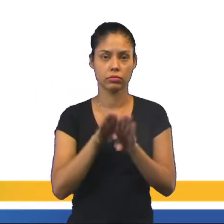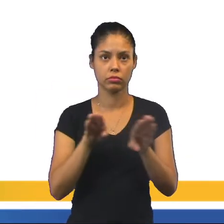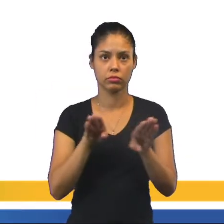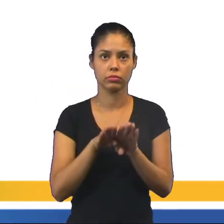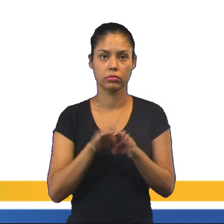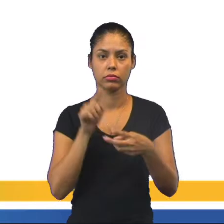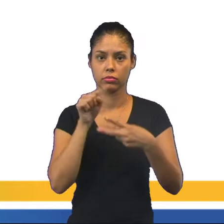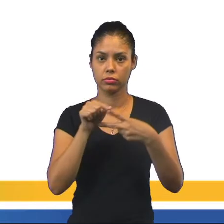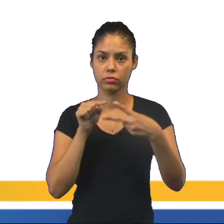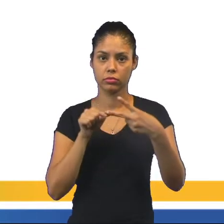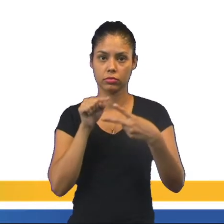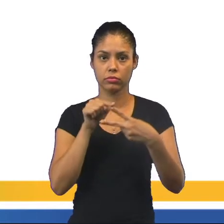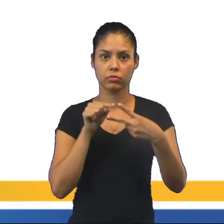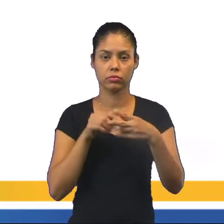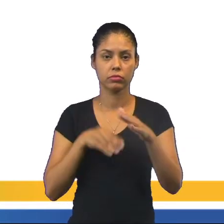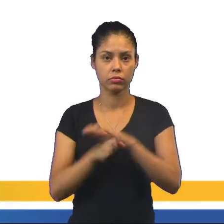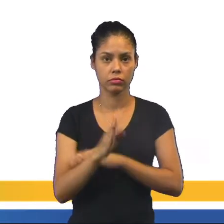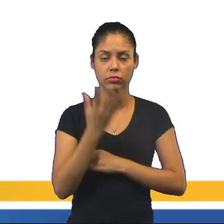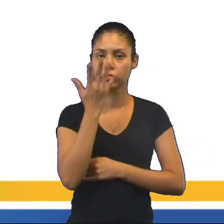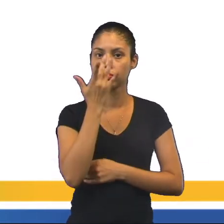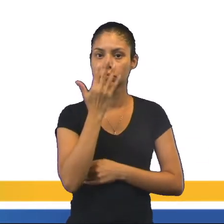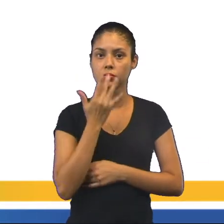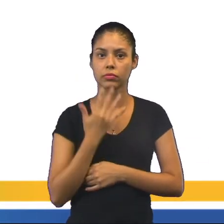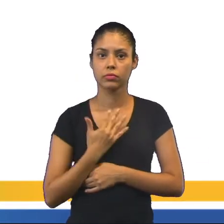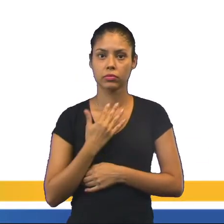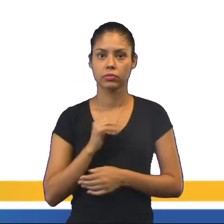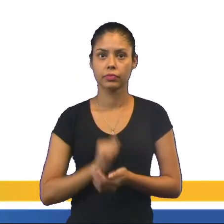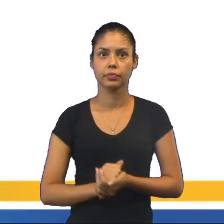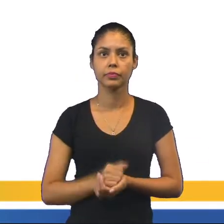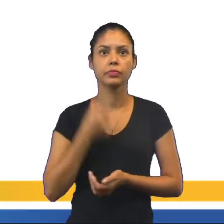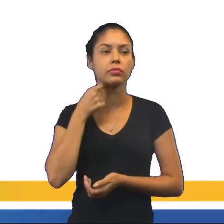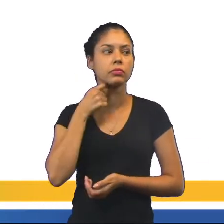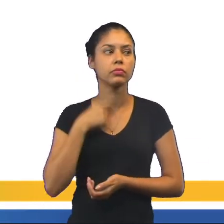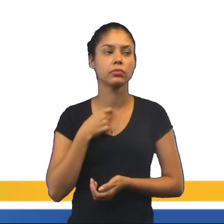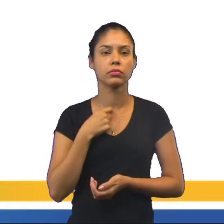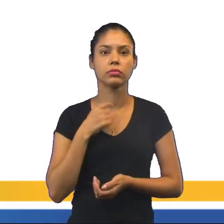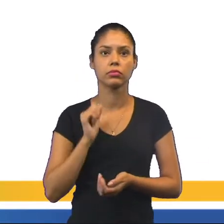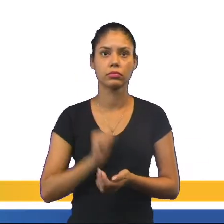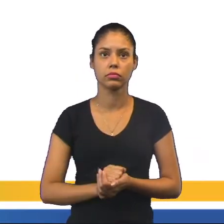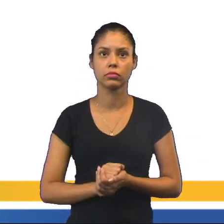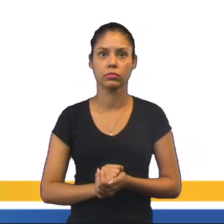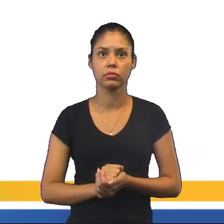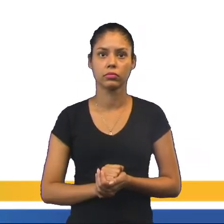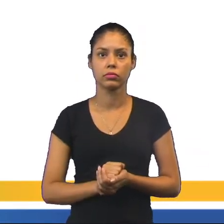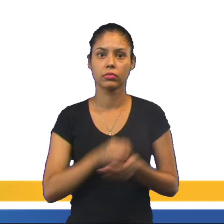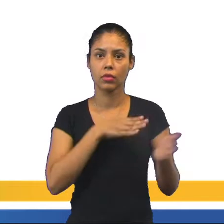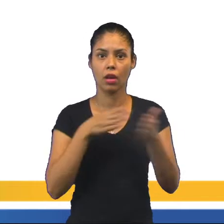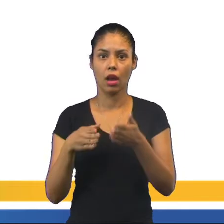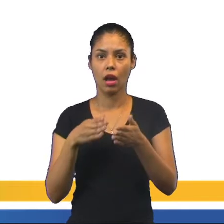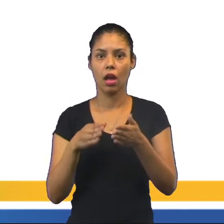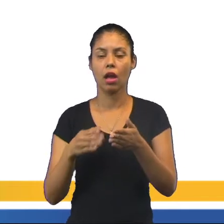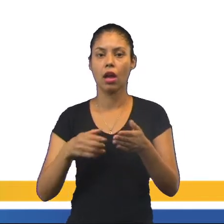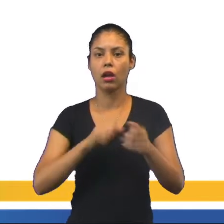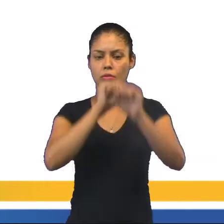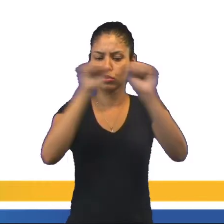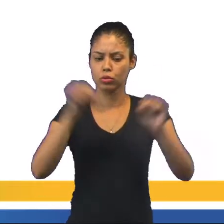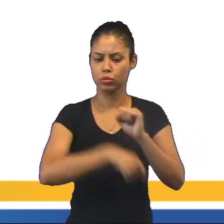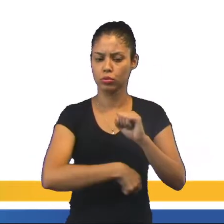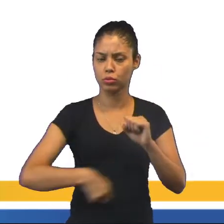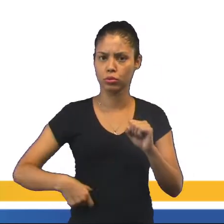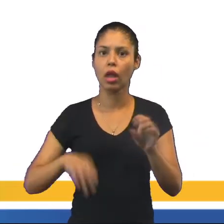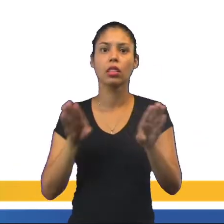que são canais para a passagem do ar. A faringe, ela participa do sistema digestório e também do